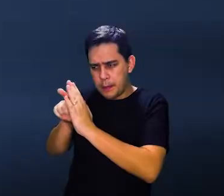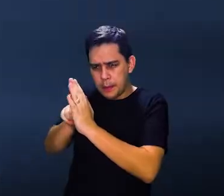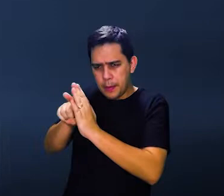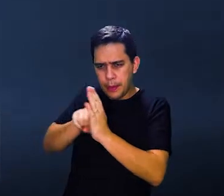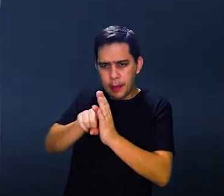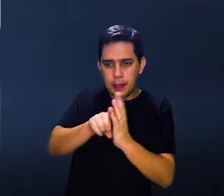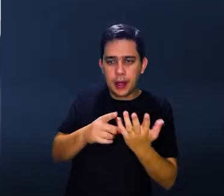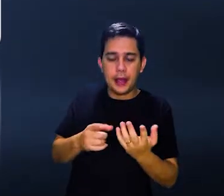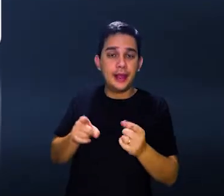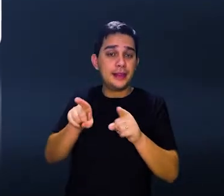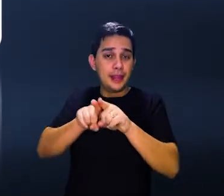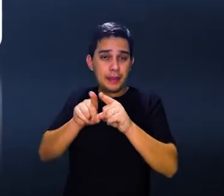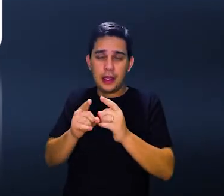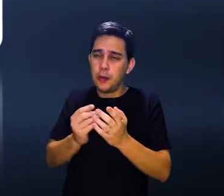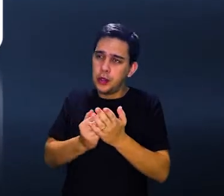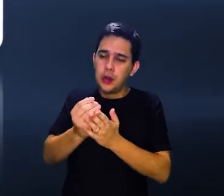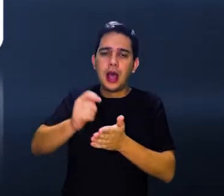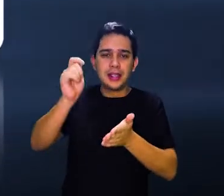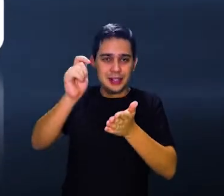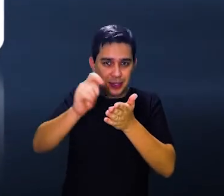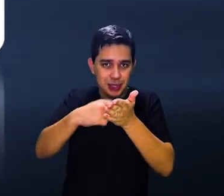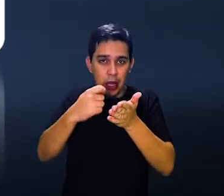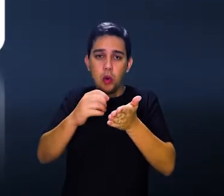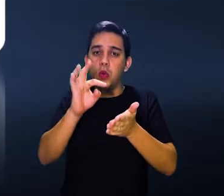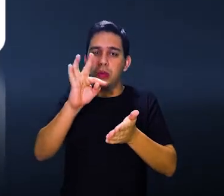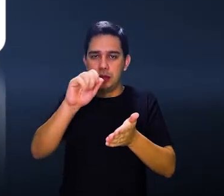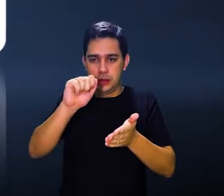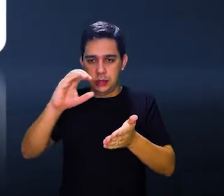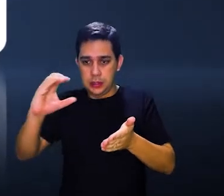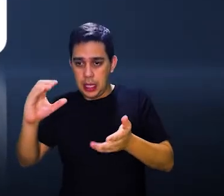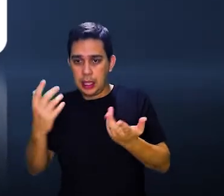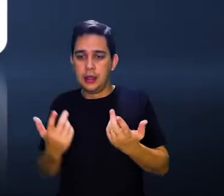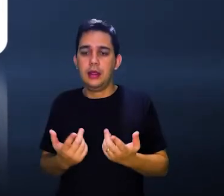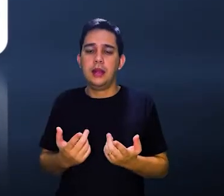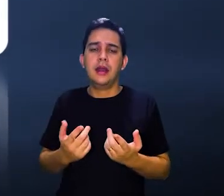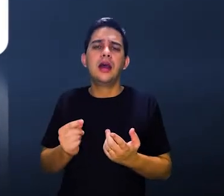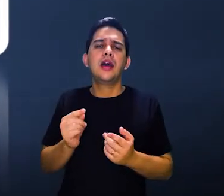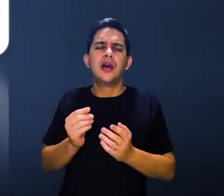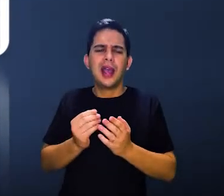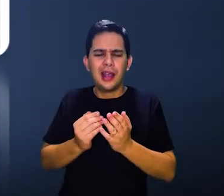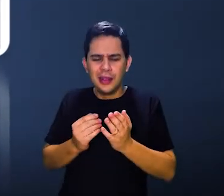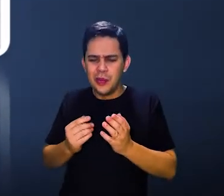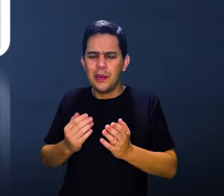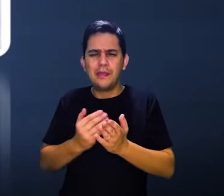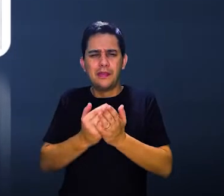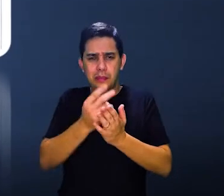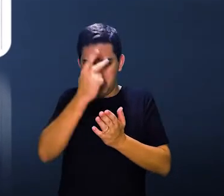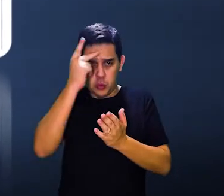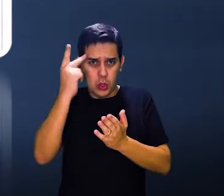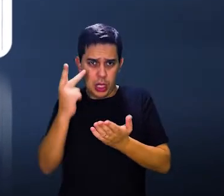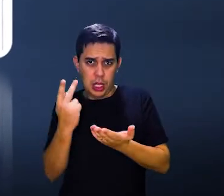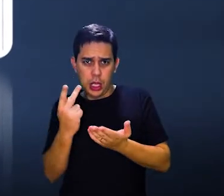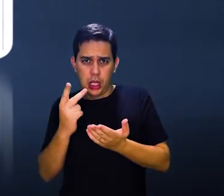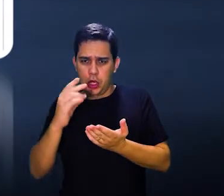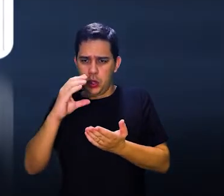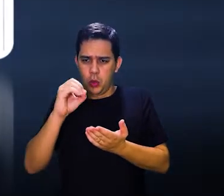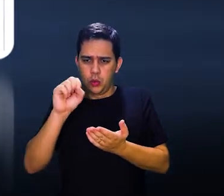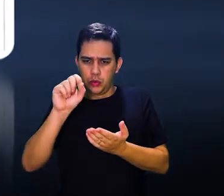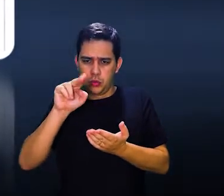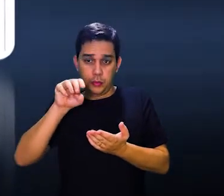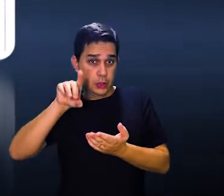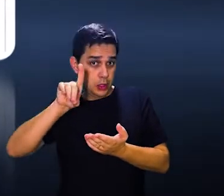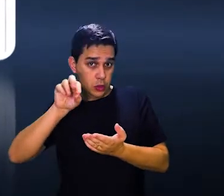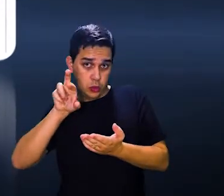assinado esse termo de ajustamento de conduta, foi uma reclamação de um consumidor de que tinha